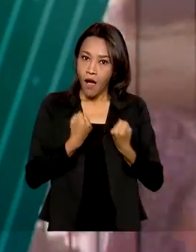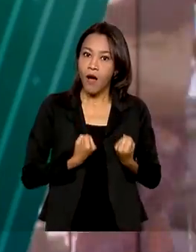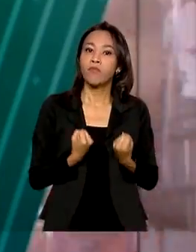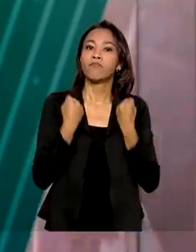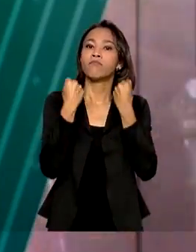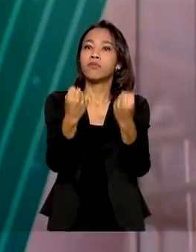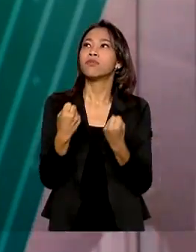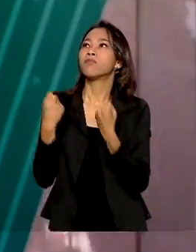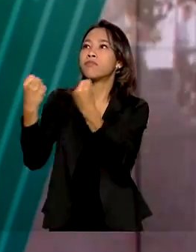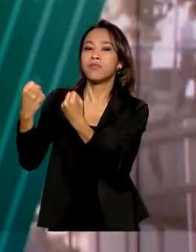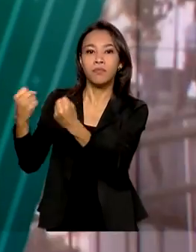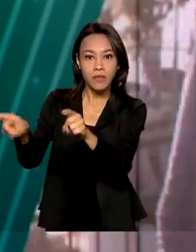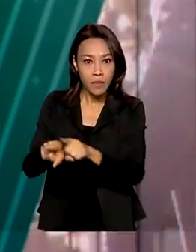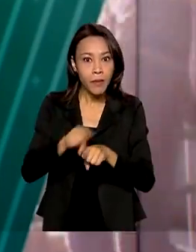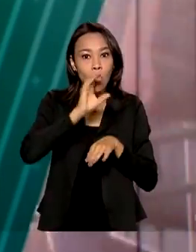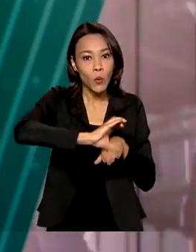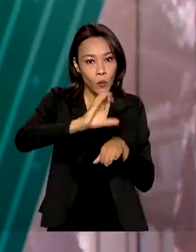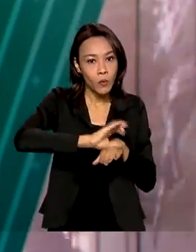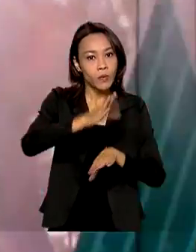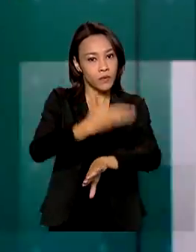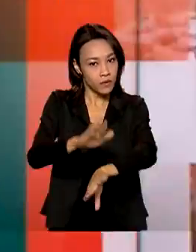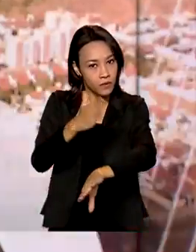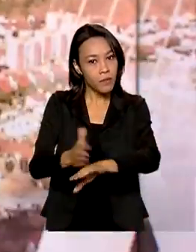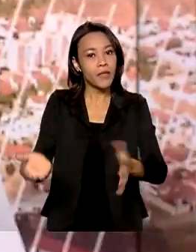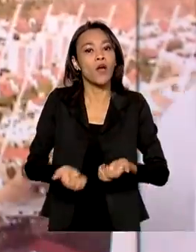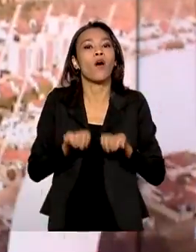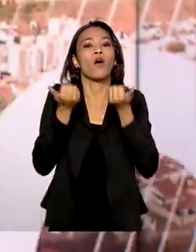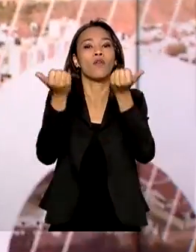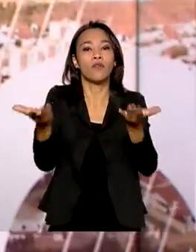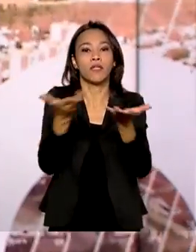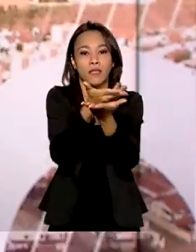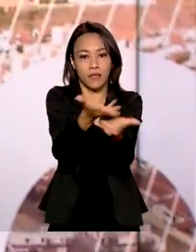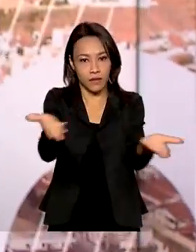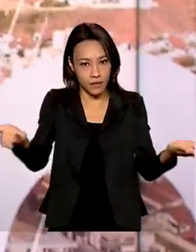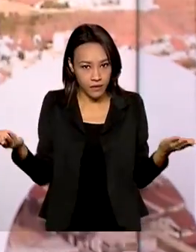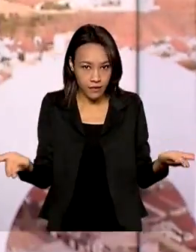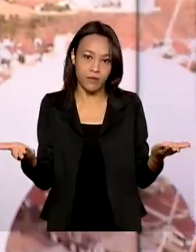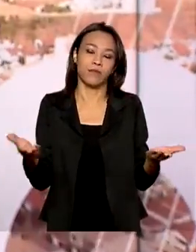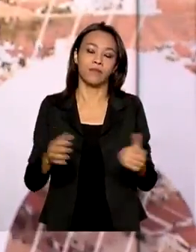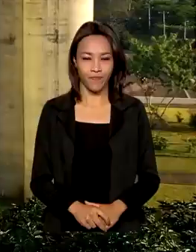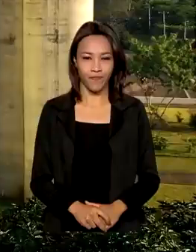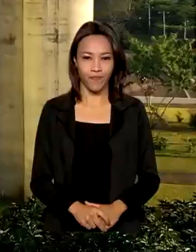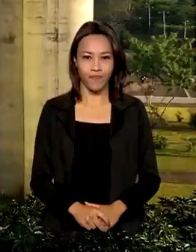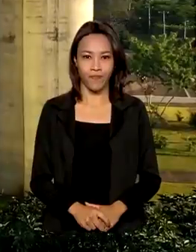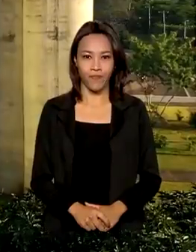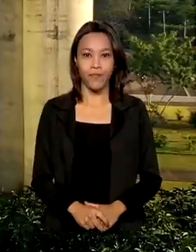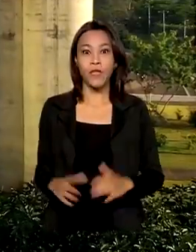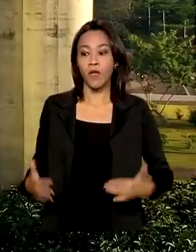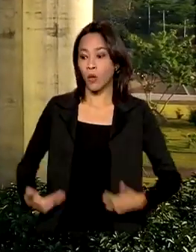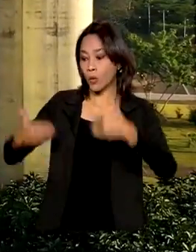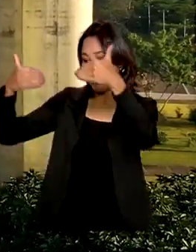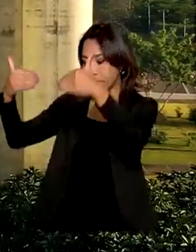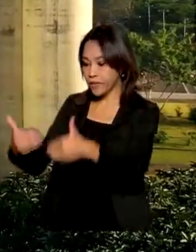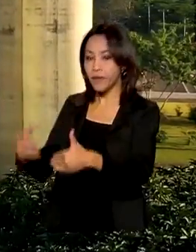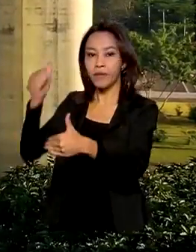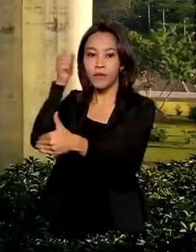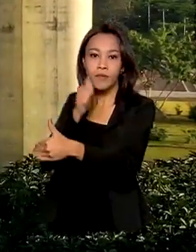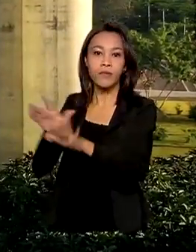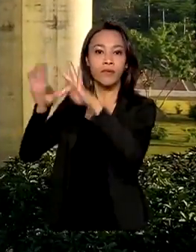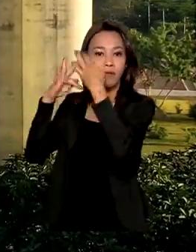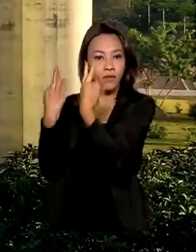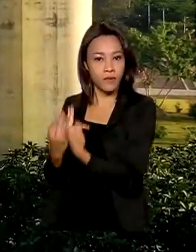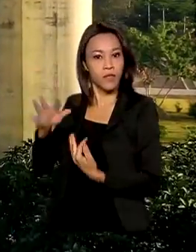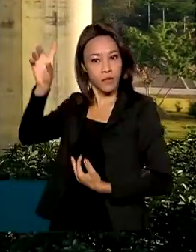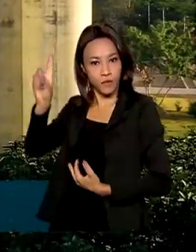e cursos de capacitação são disponibilizados na área de assistência infanto-juvenil. O Ministério da Mulher, da